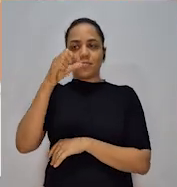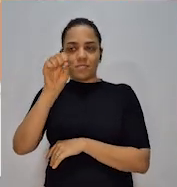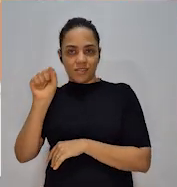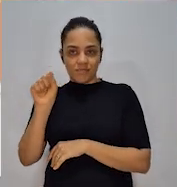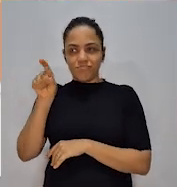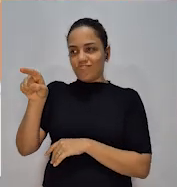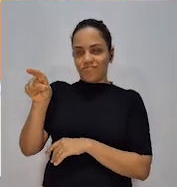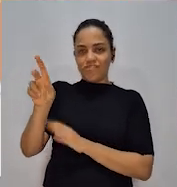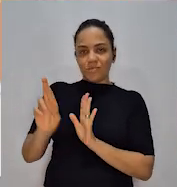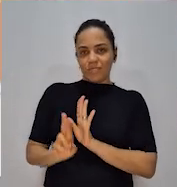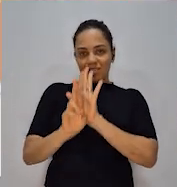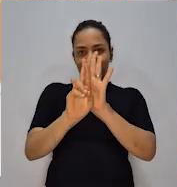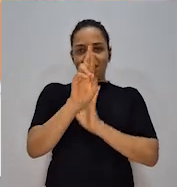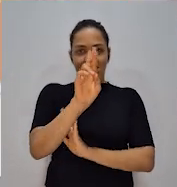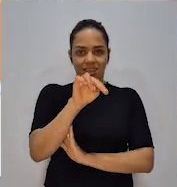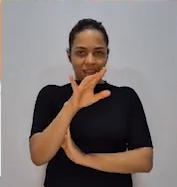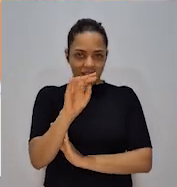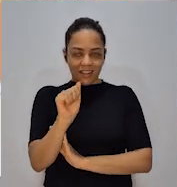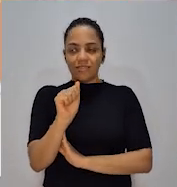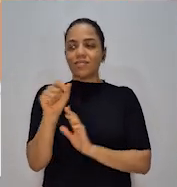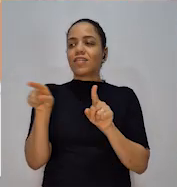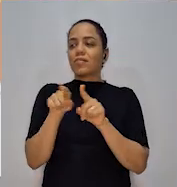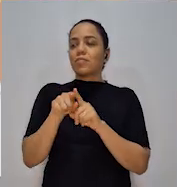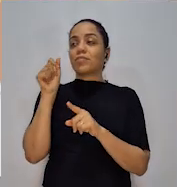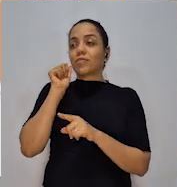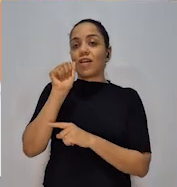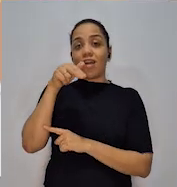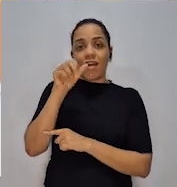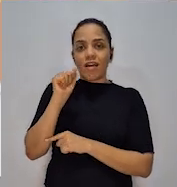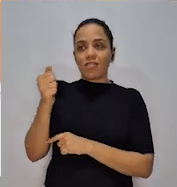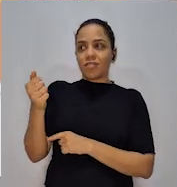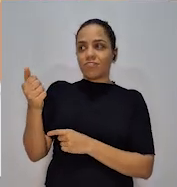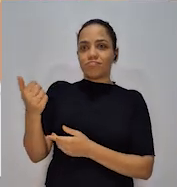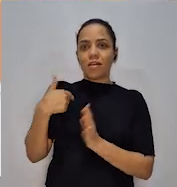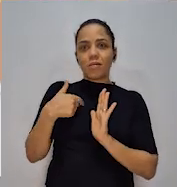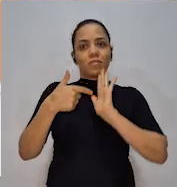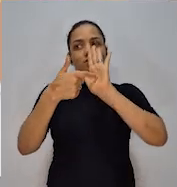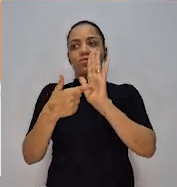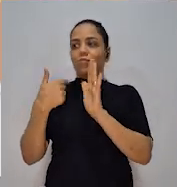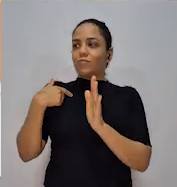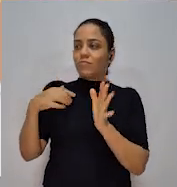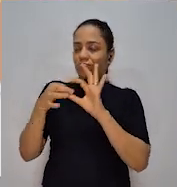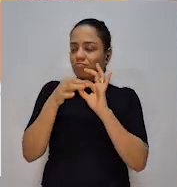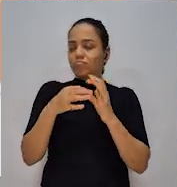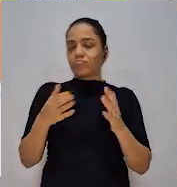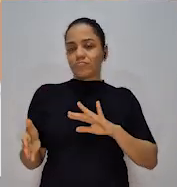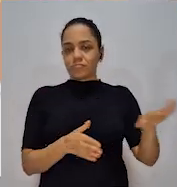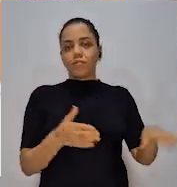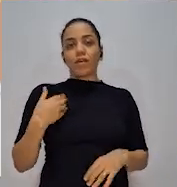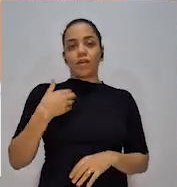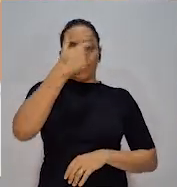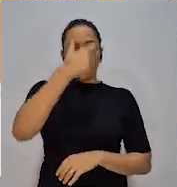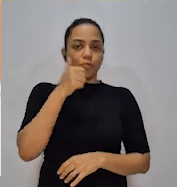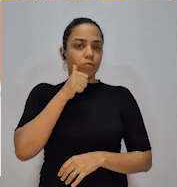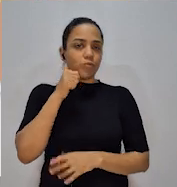de liderança. Agradecer também a Ana Carmo pela conexão, né? Eu sou uma mulher branca, de